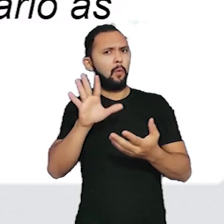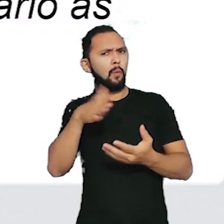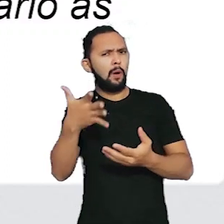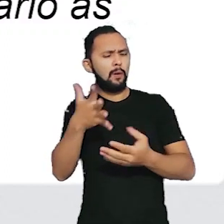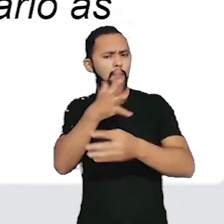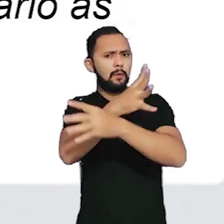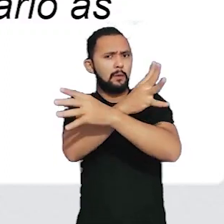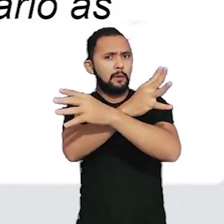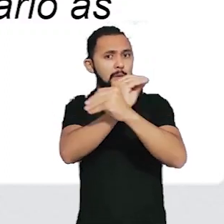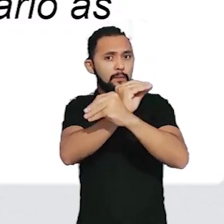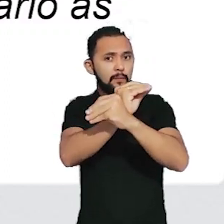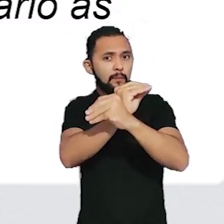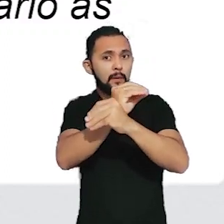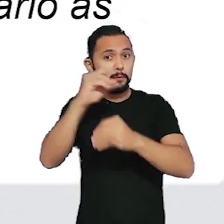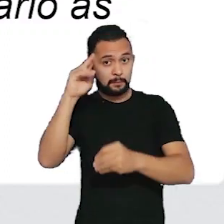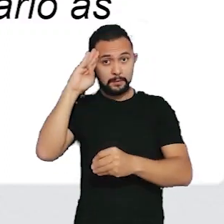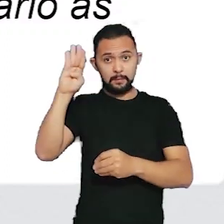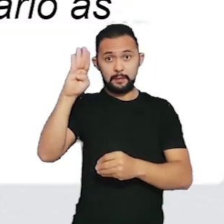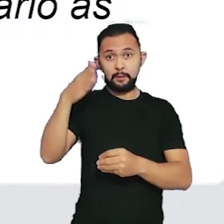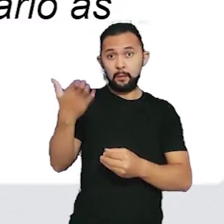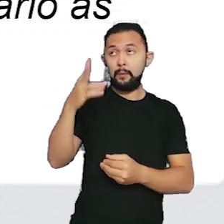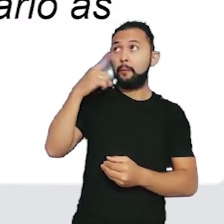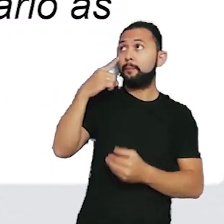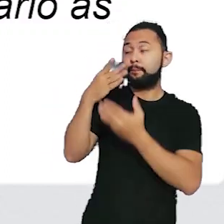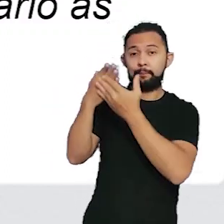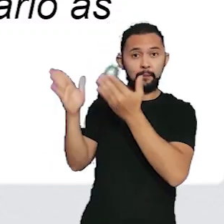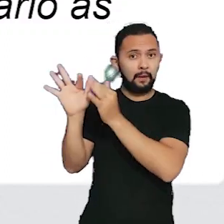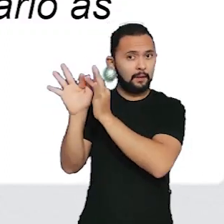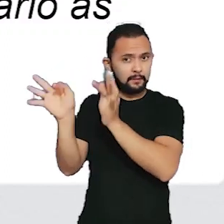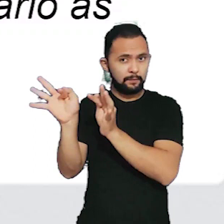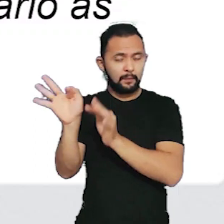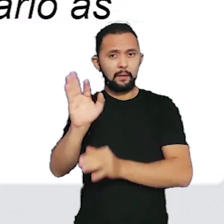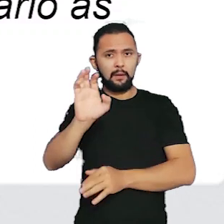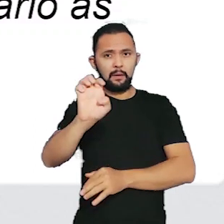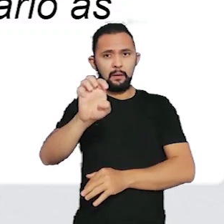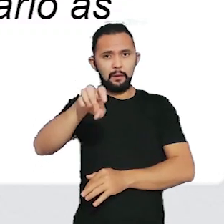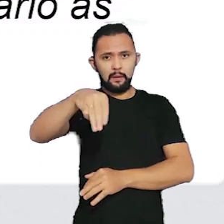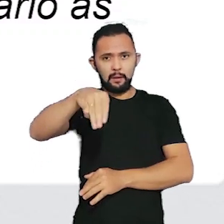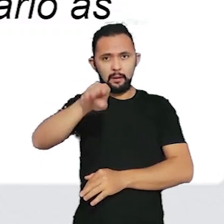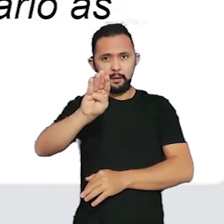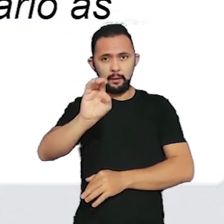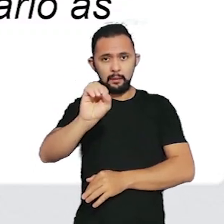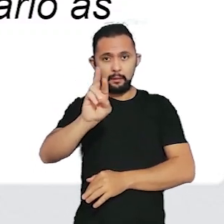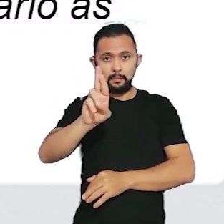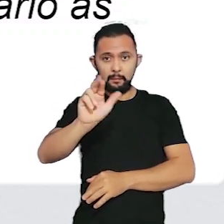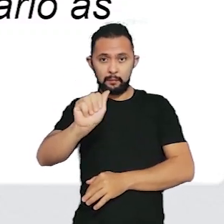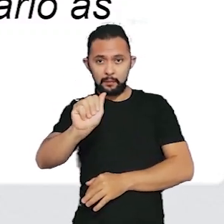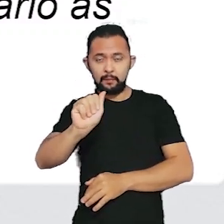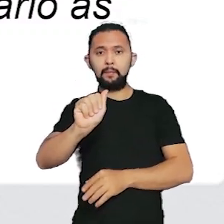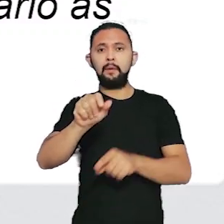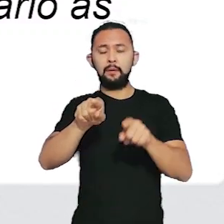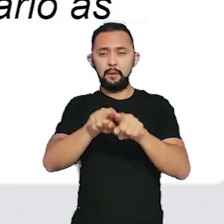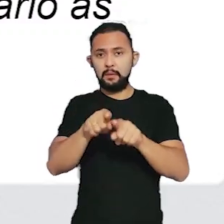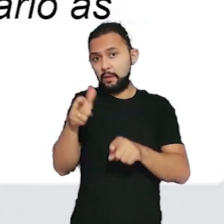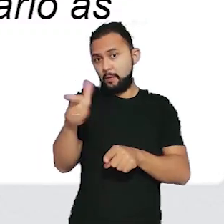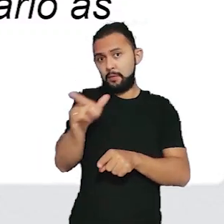das orações concessivas. O mais utilizado é o embora, tá? Mas eu tenho o conquanto,